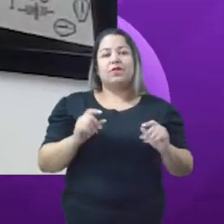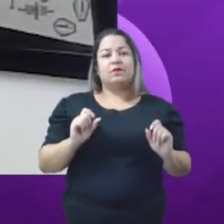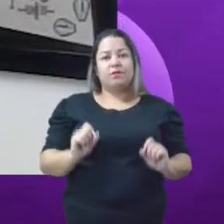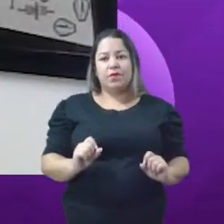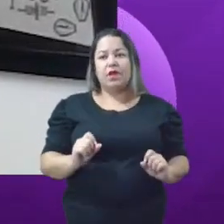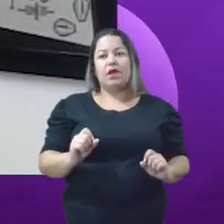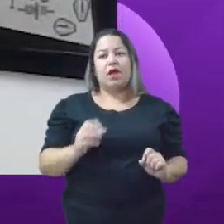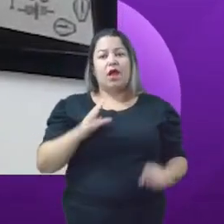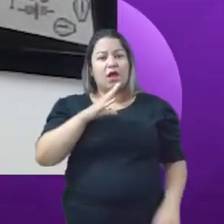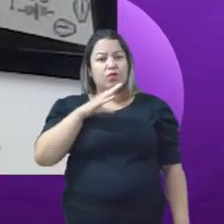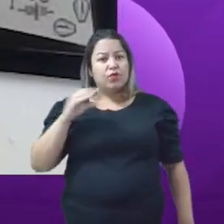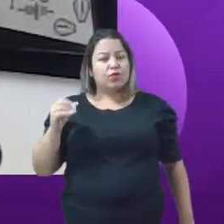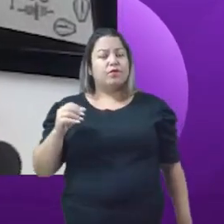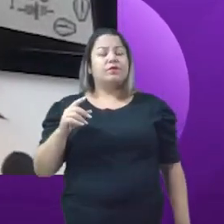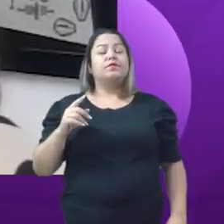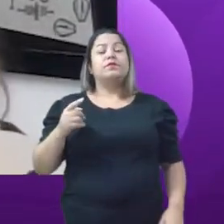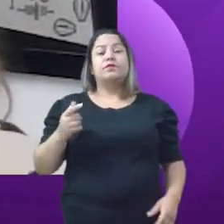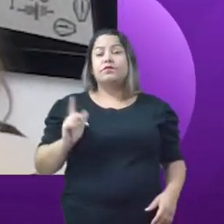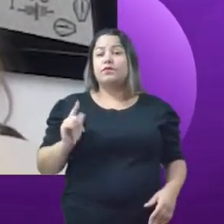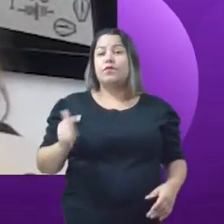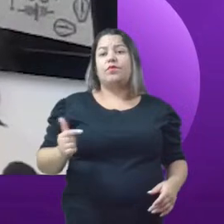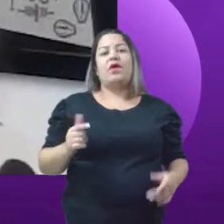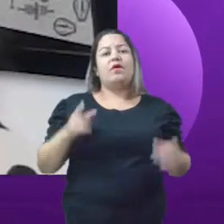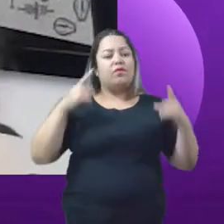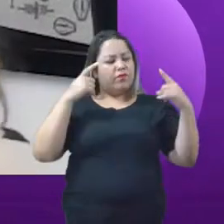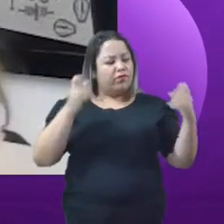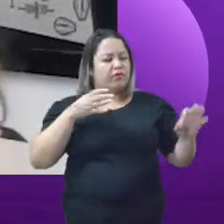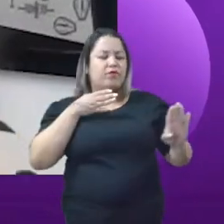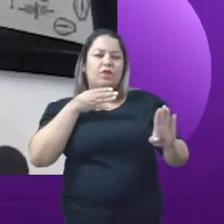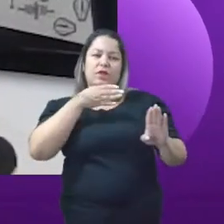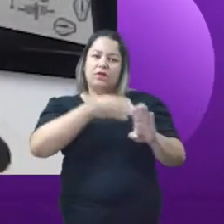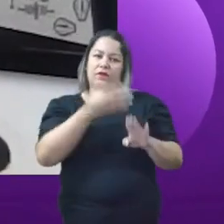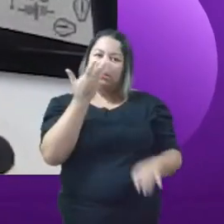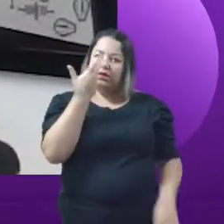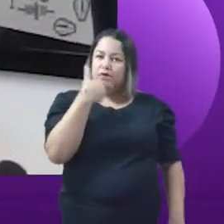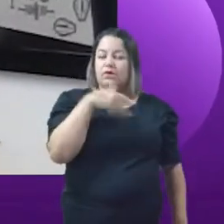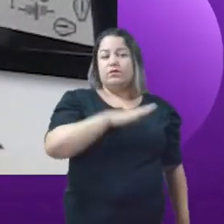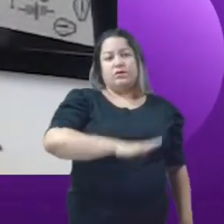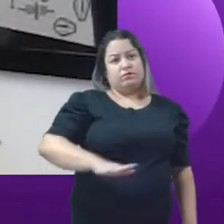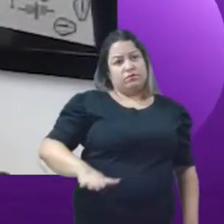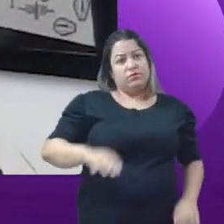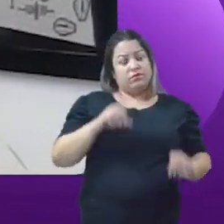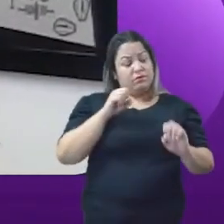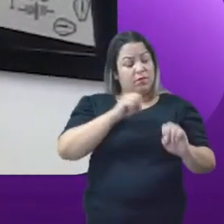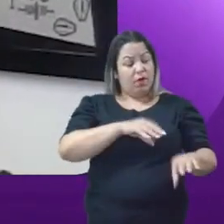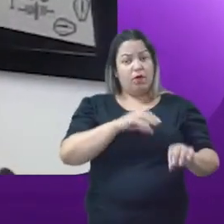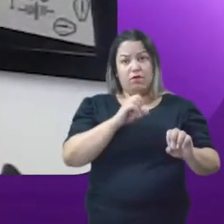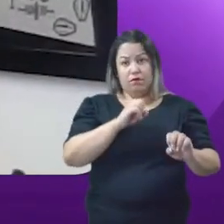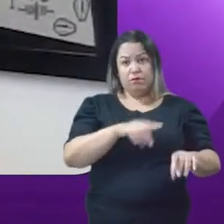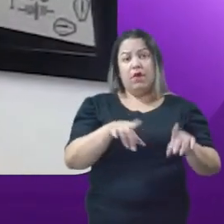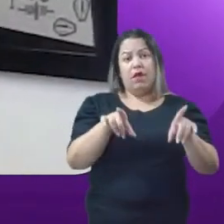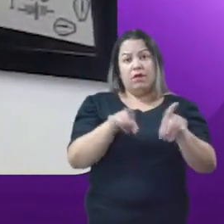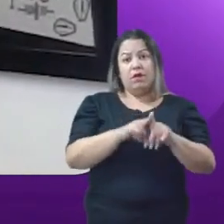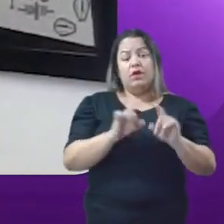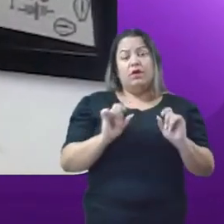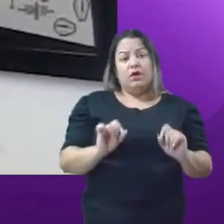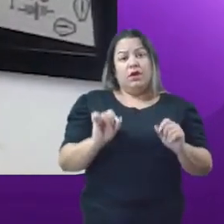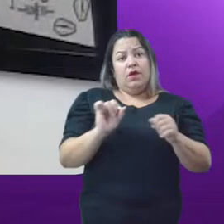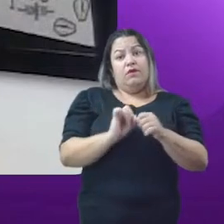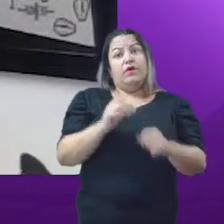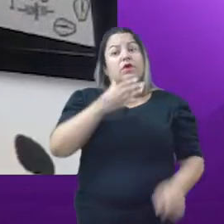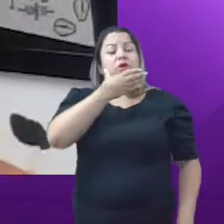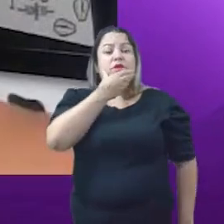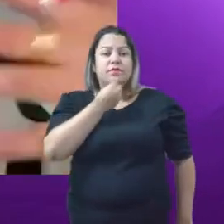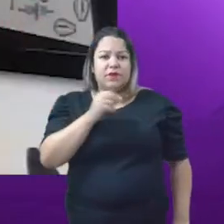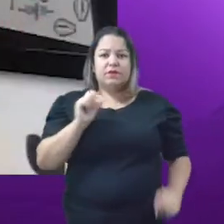adultos menos violentos, a gente precisa muito focar nas crianças, na educação emancipatória das crianças, e fazer com que os meninos,